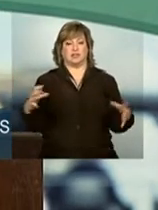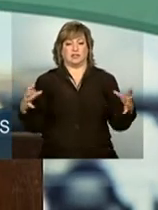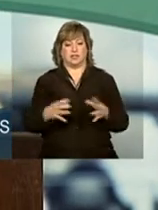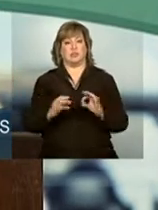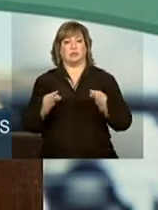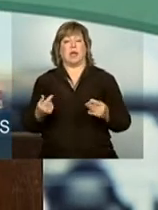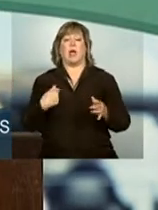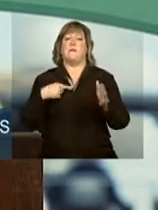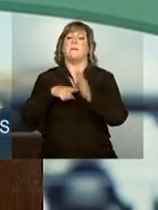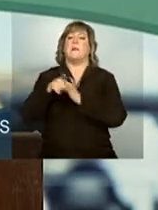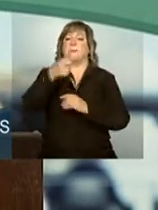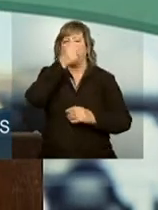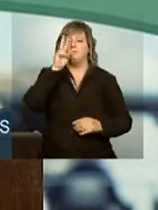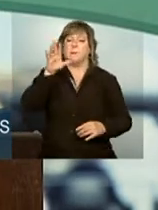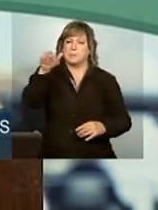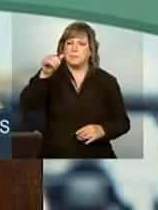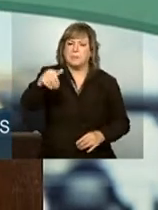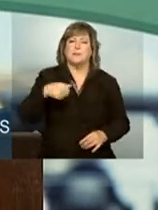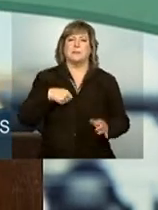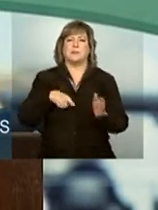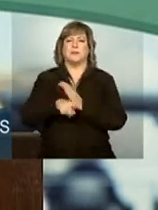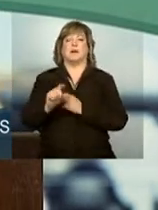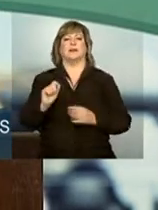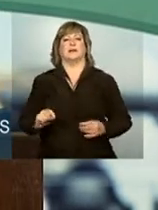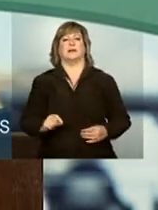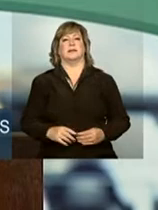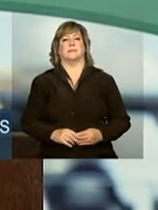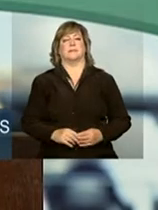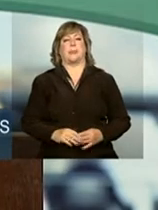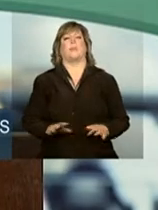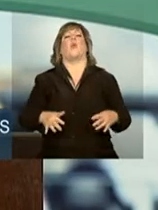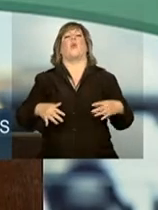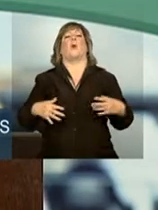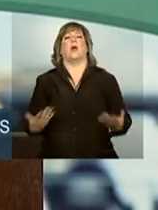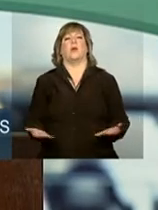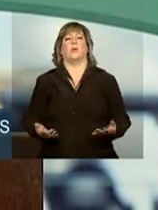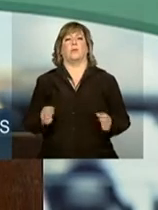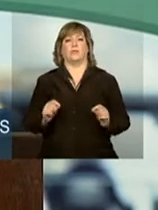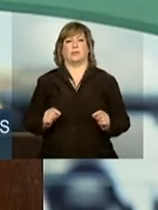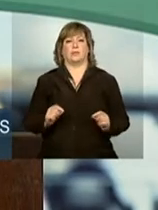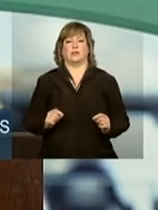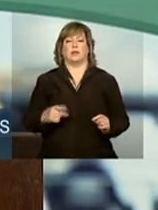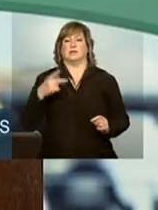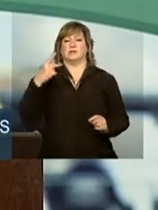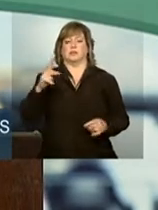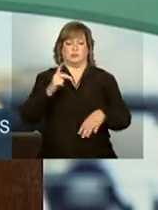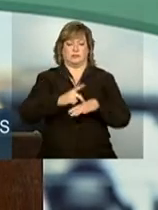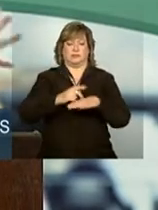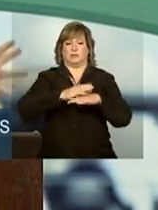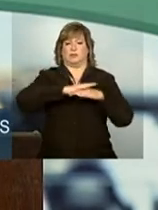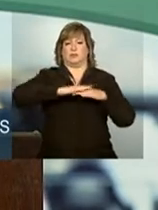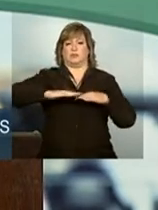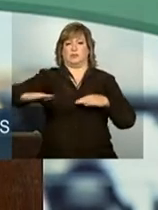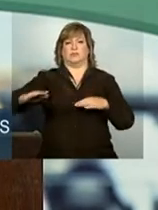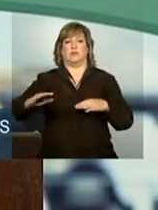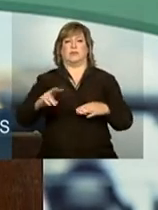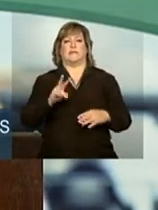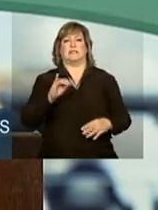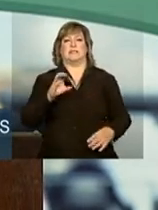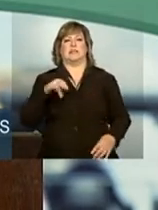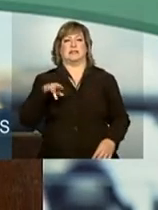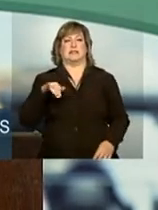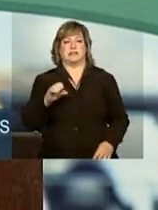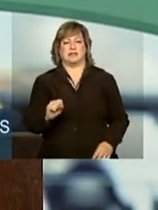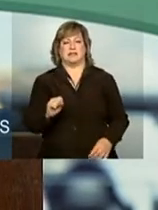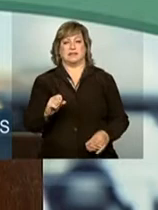perguntei para o prefeito, prefeito, vem cá, qual é a extensão da sua estrada, das suas estradas